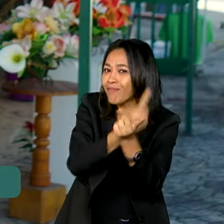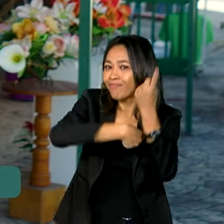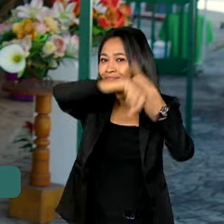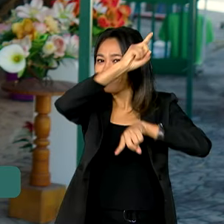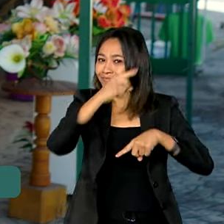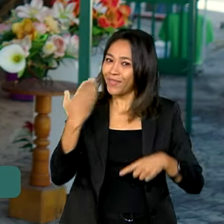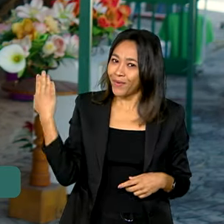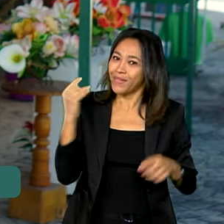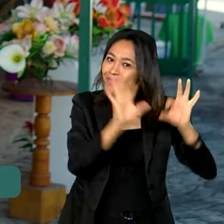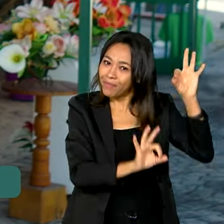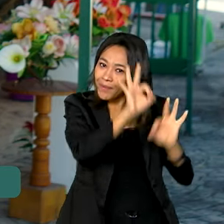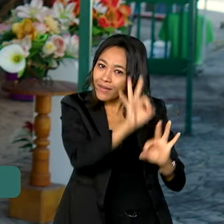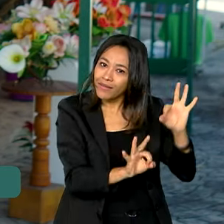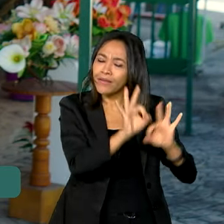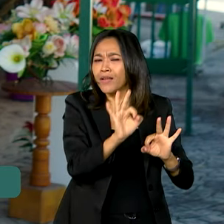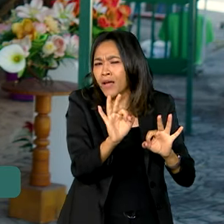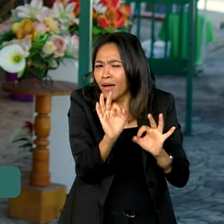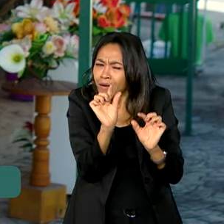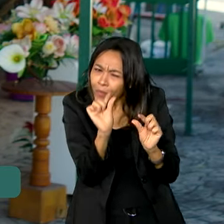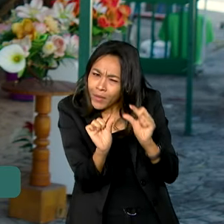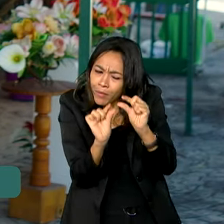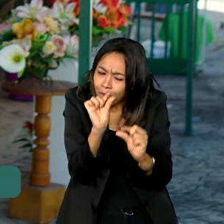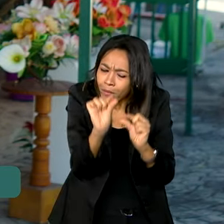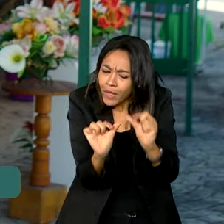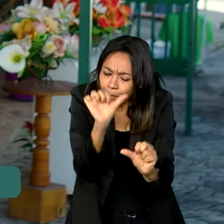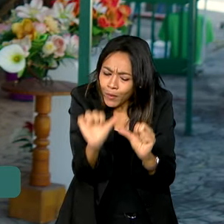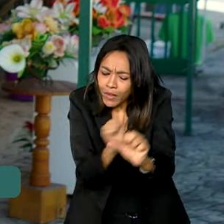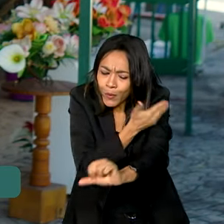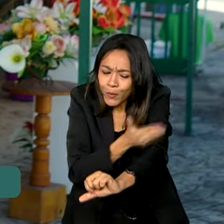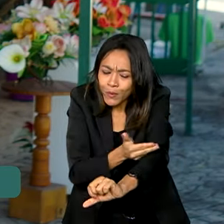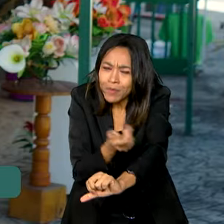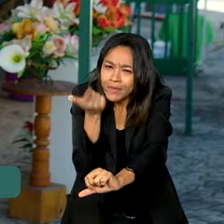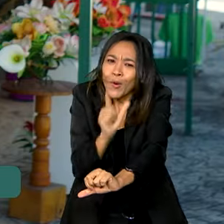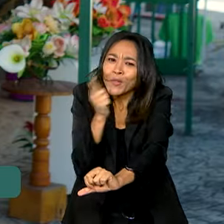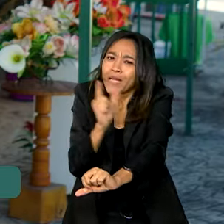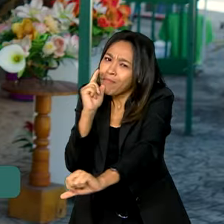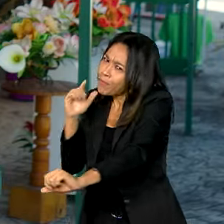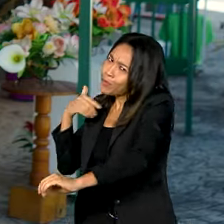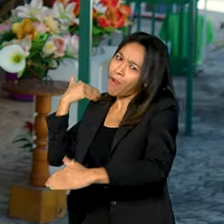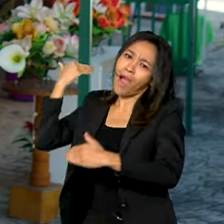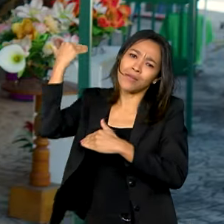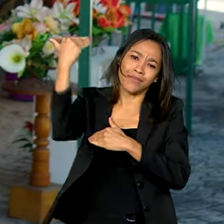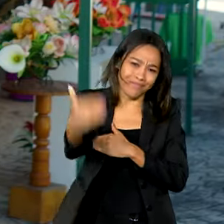ecológica. E com pequenas mudanças de hábito, a gente pode ir ainda mais longe.